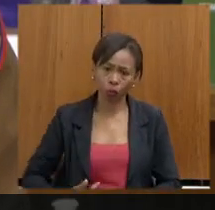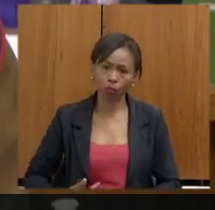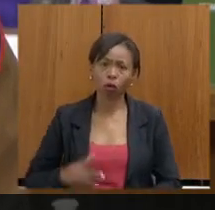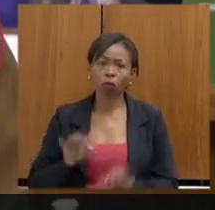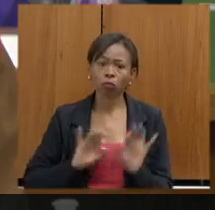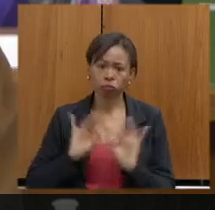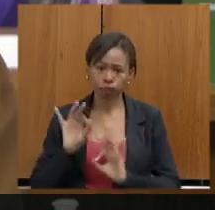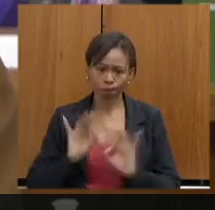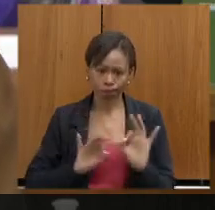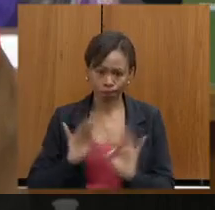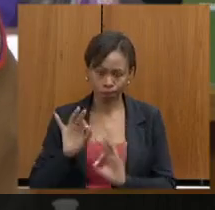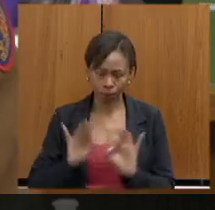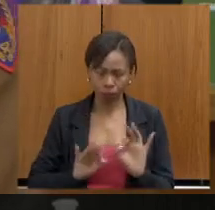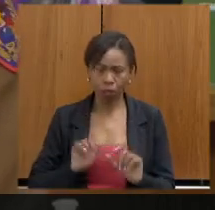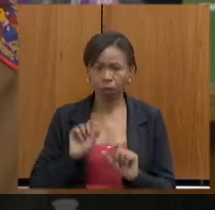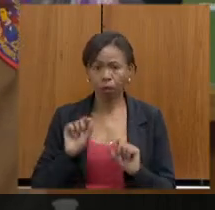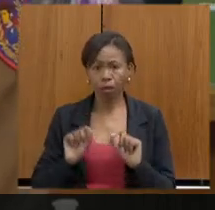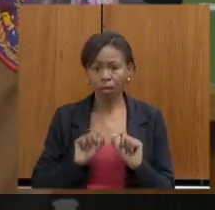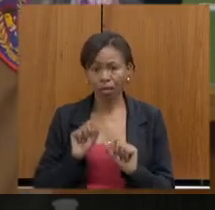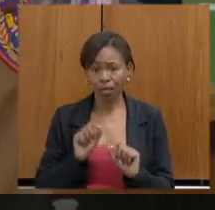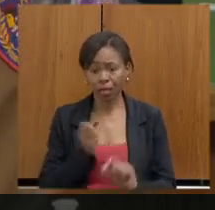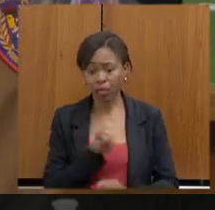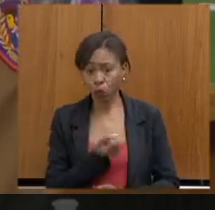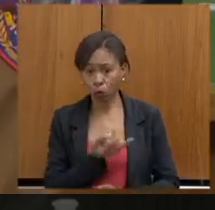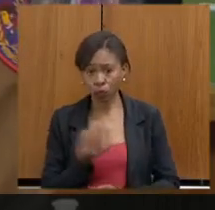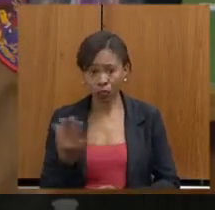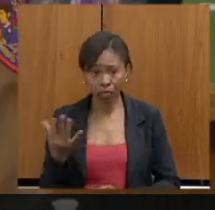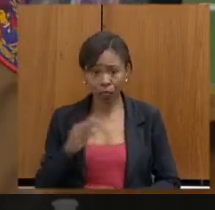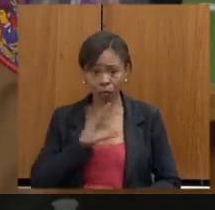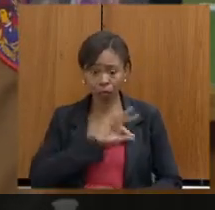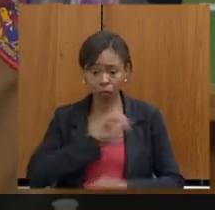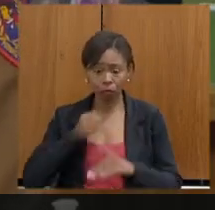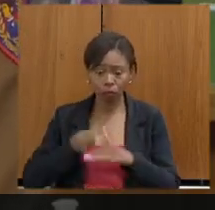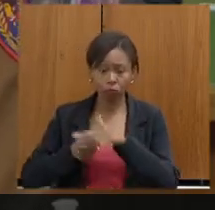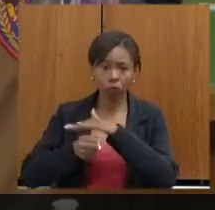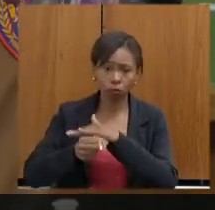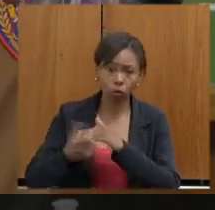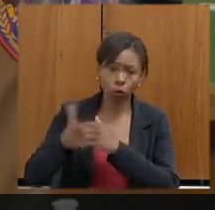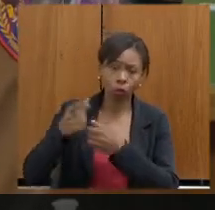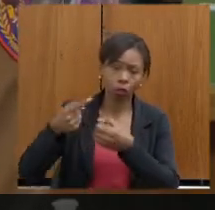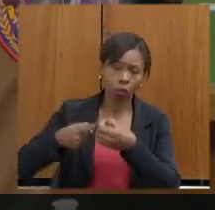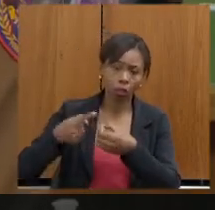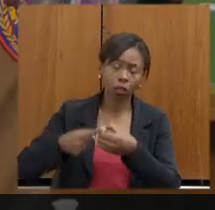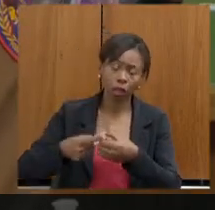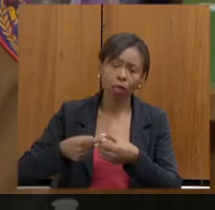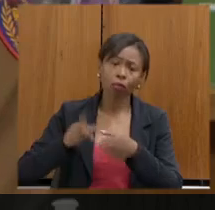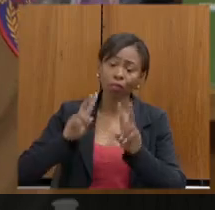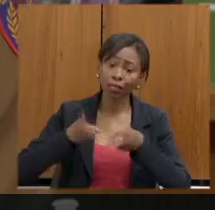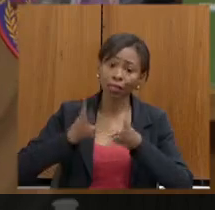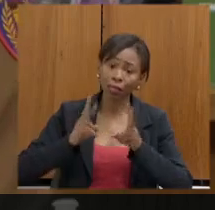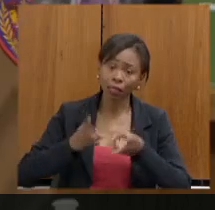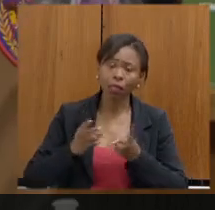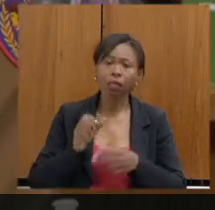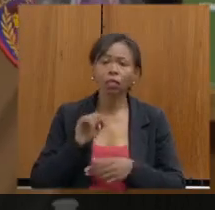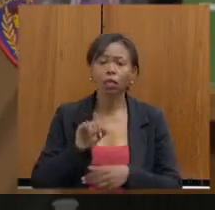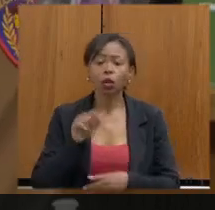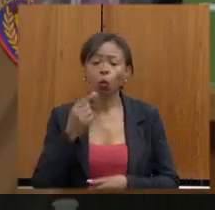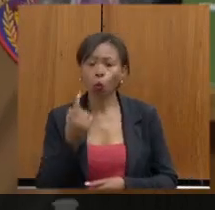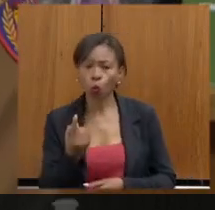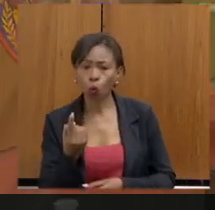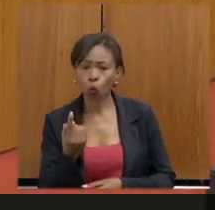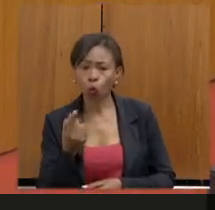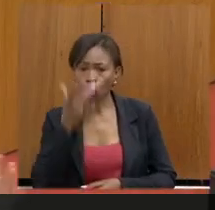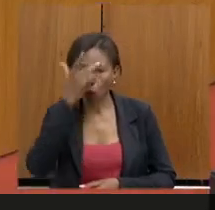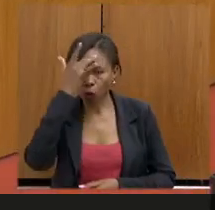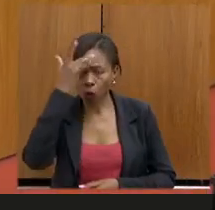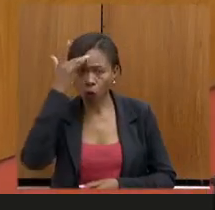de um plano para que as a entrada ela seja sistematizada então eu tenho um Claro eu tenho o número que saiu naquele ano eu tenho